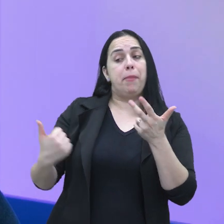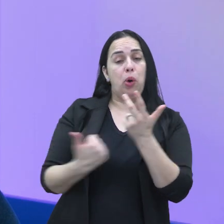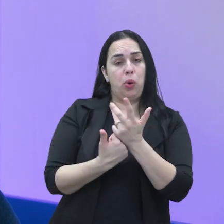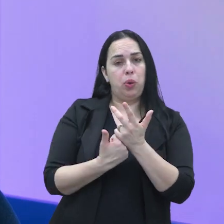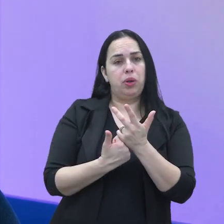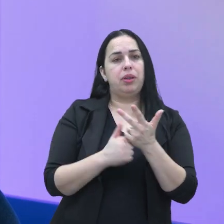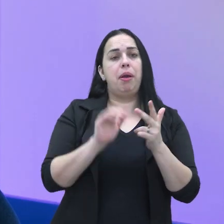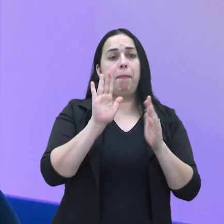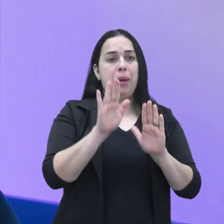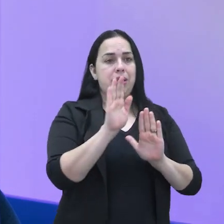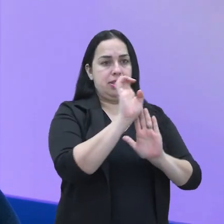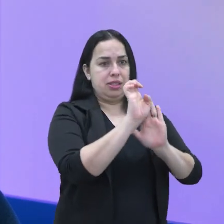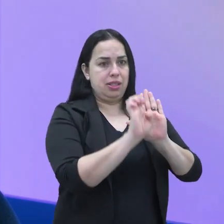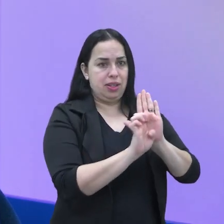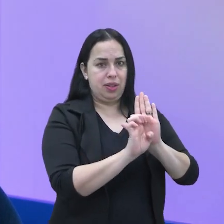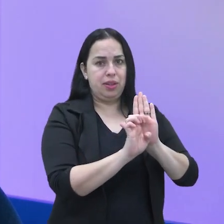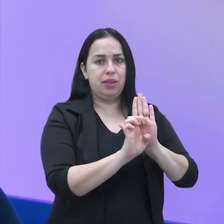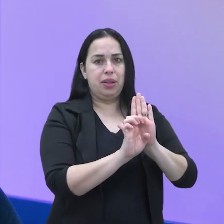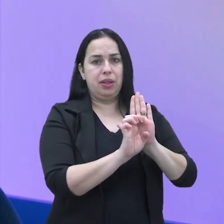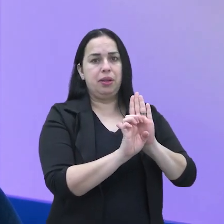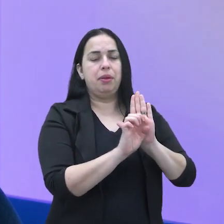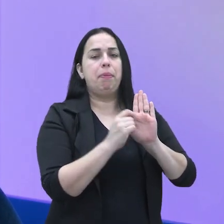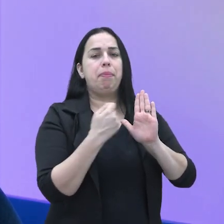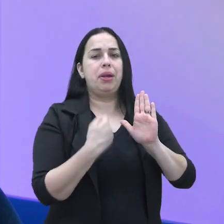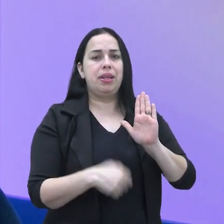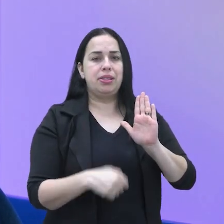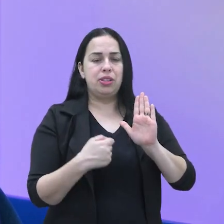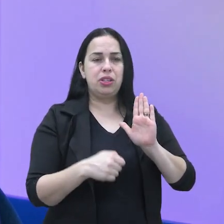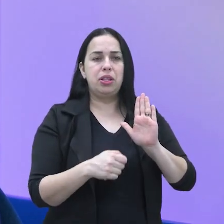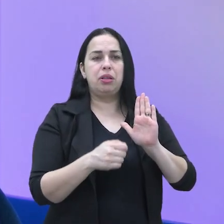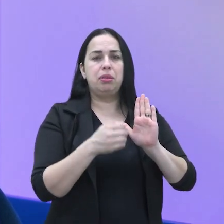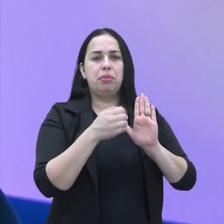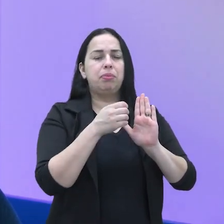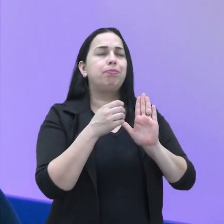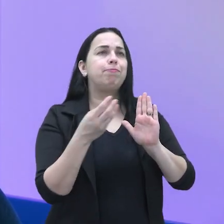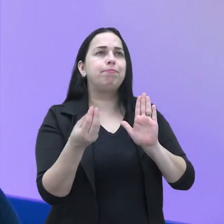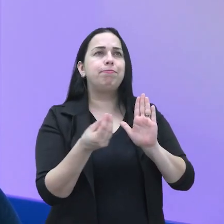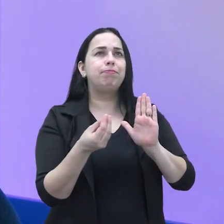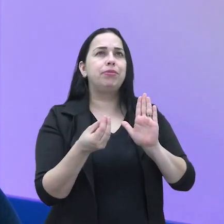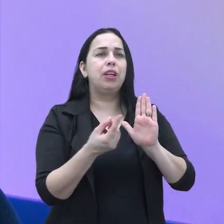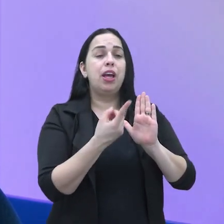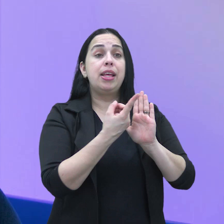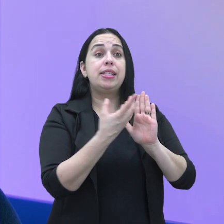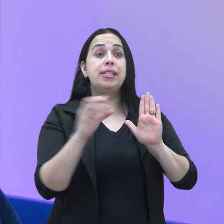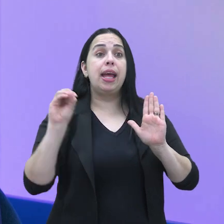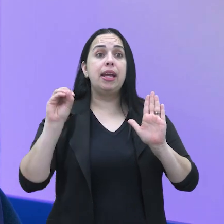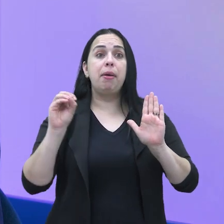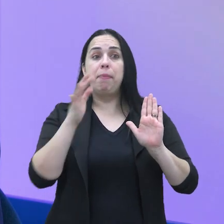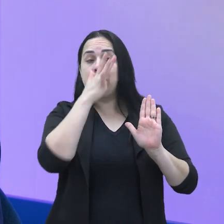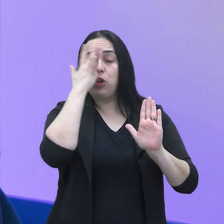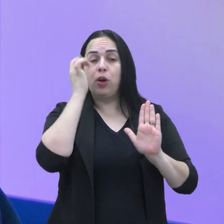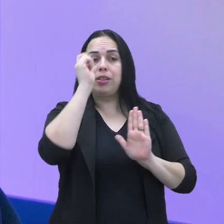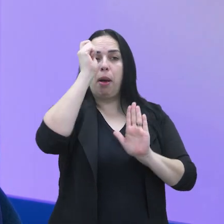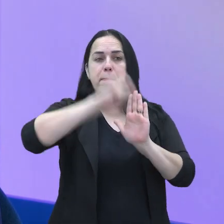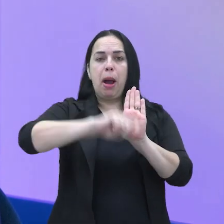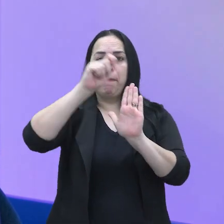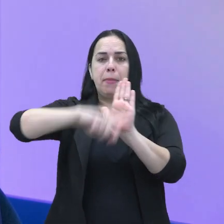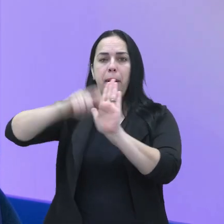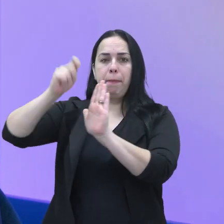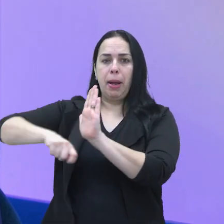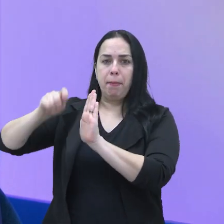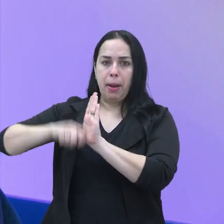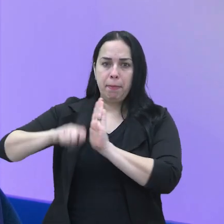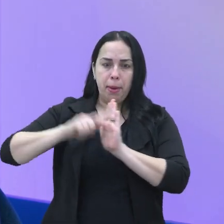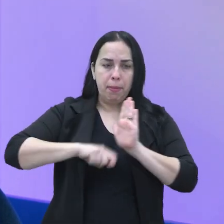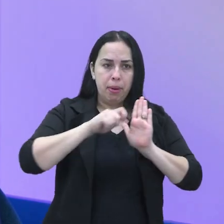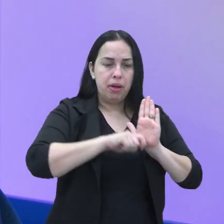necessário. Esse estatuto inicial, ele tem que vir com, no mínimo, 100 assinaturas, tá, de